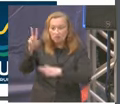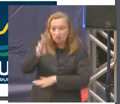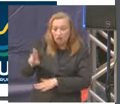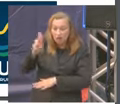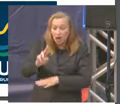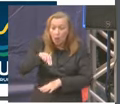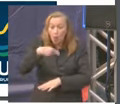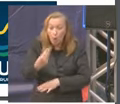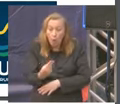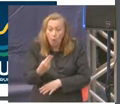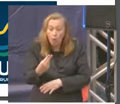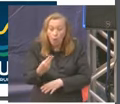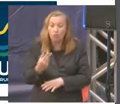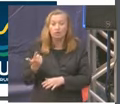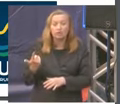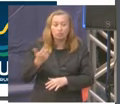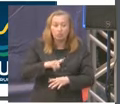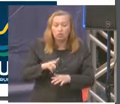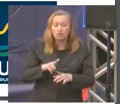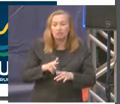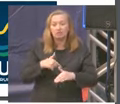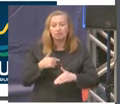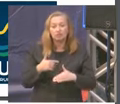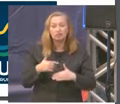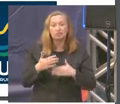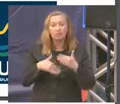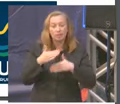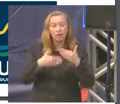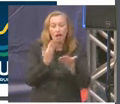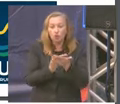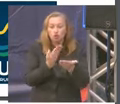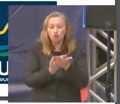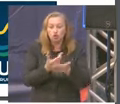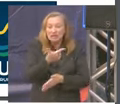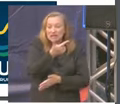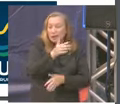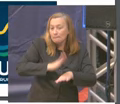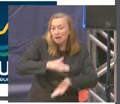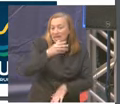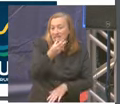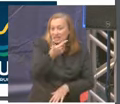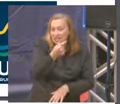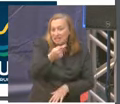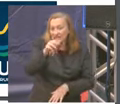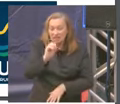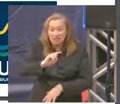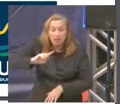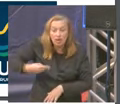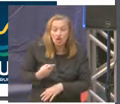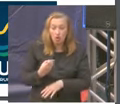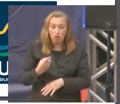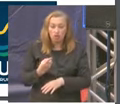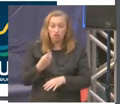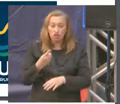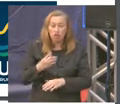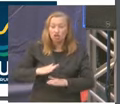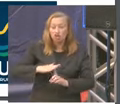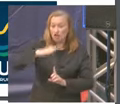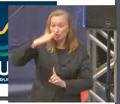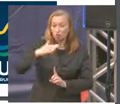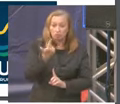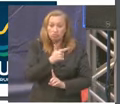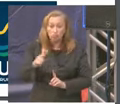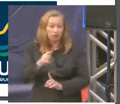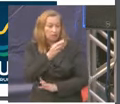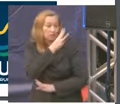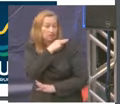ganho para trabalhar e que a sociedade permita. Mais de 70 milhões de adultos não têm o ensino médio completo. A gente precisa ter